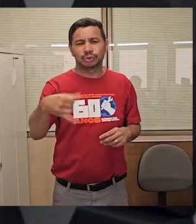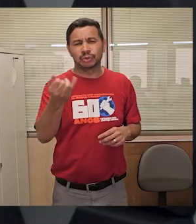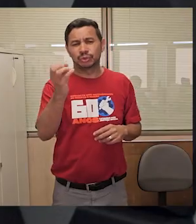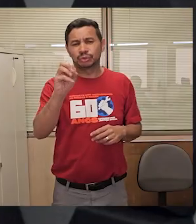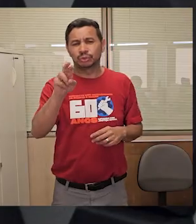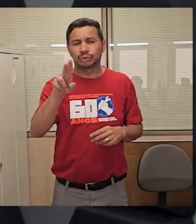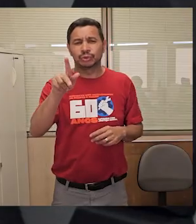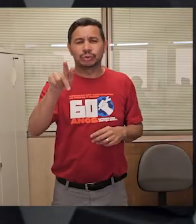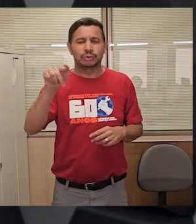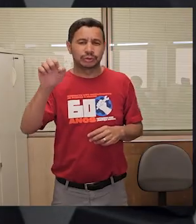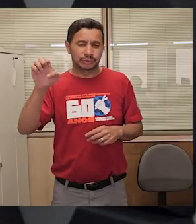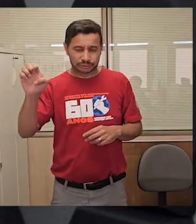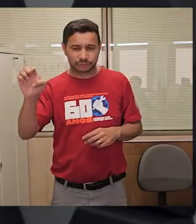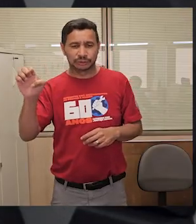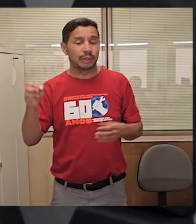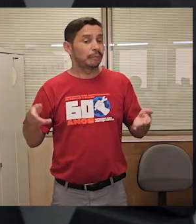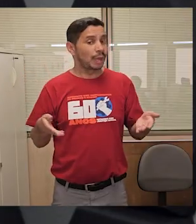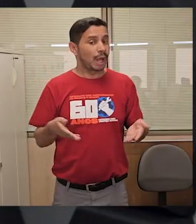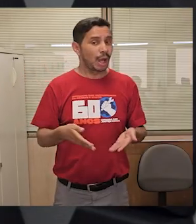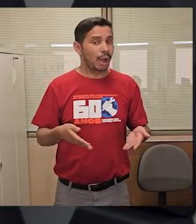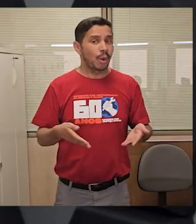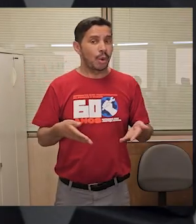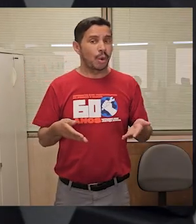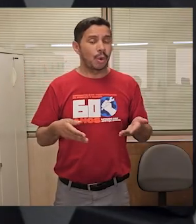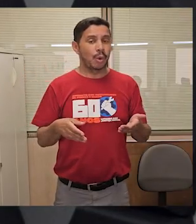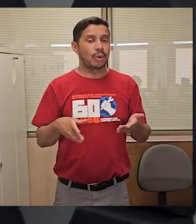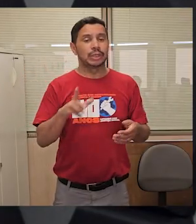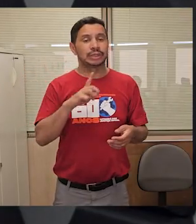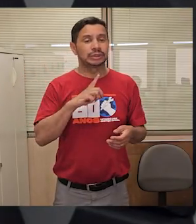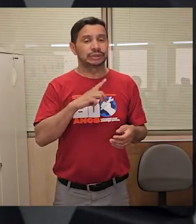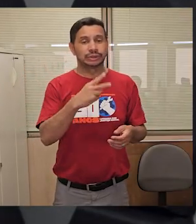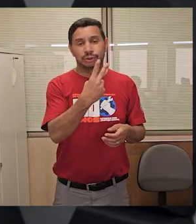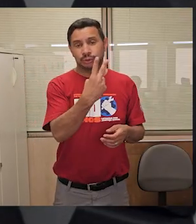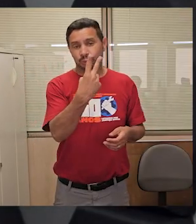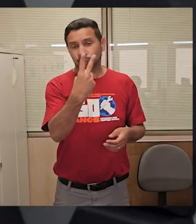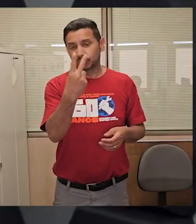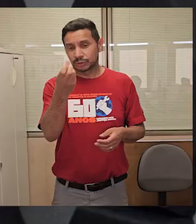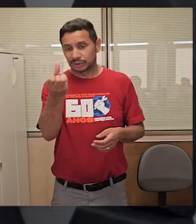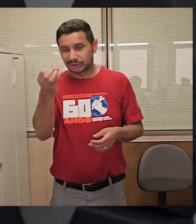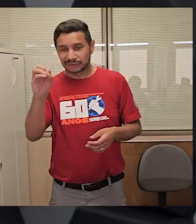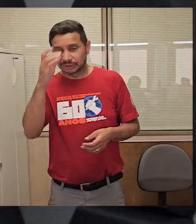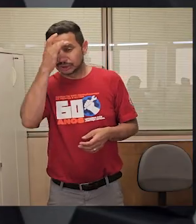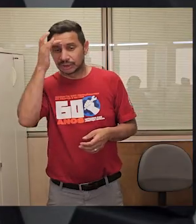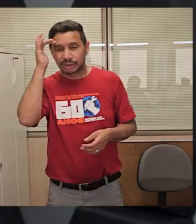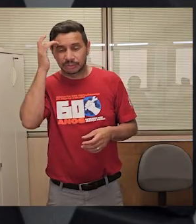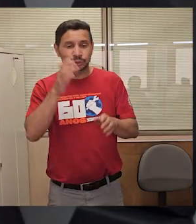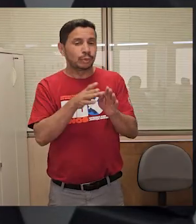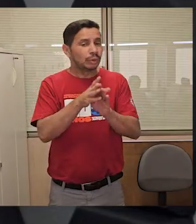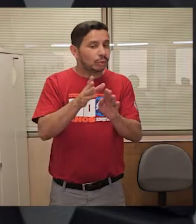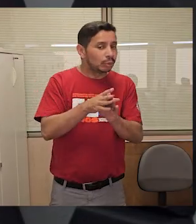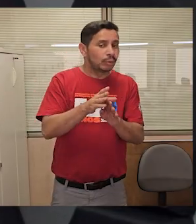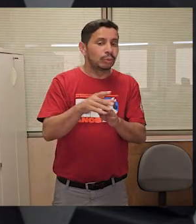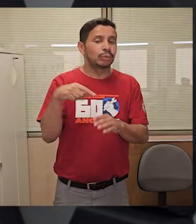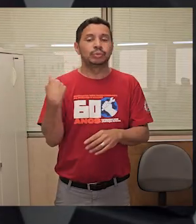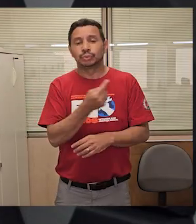Nazareno, e agora, com 260 pessoas, o